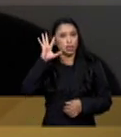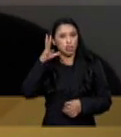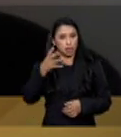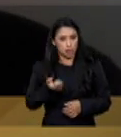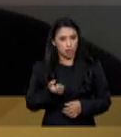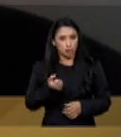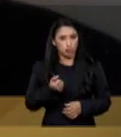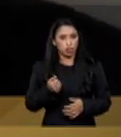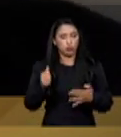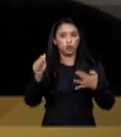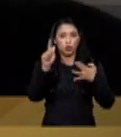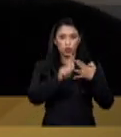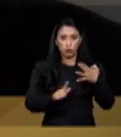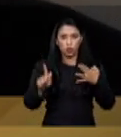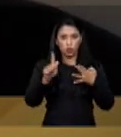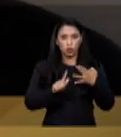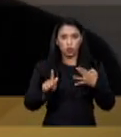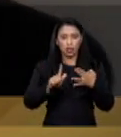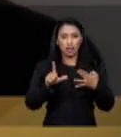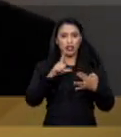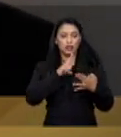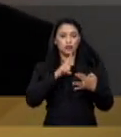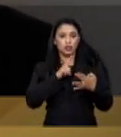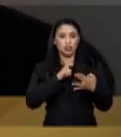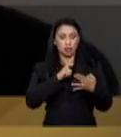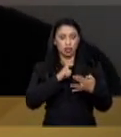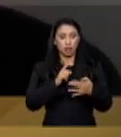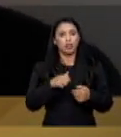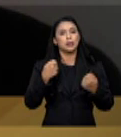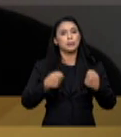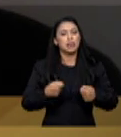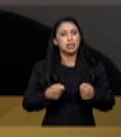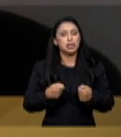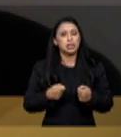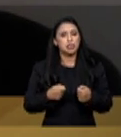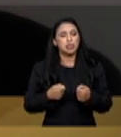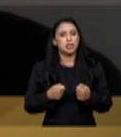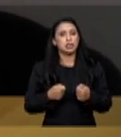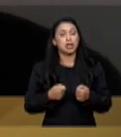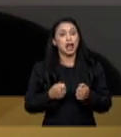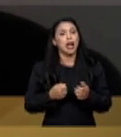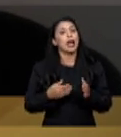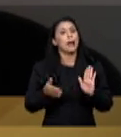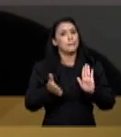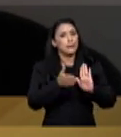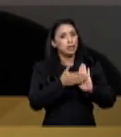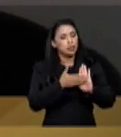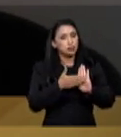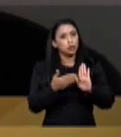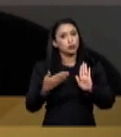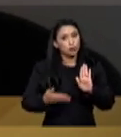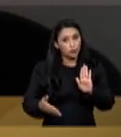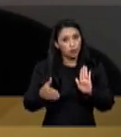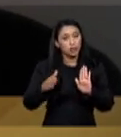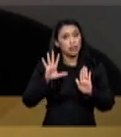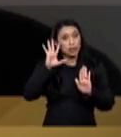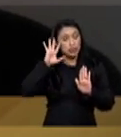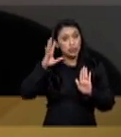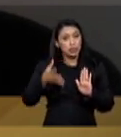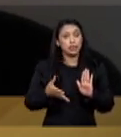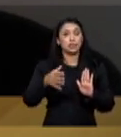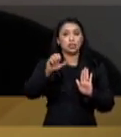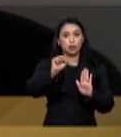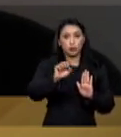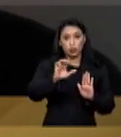ora gravada, cumpre perscrutar, a partir do precedente firmado pelo plenário